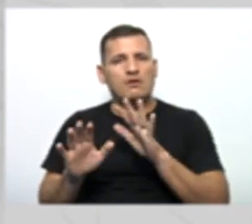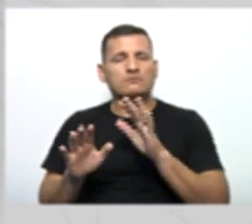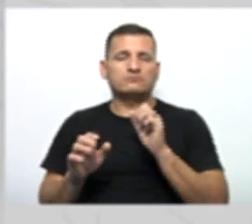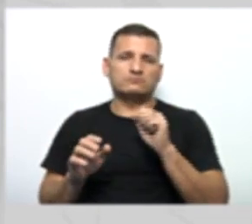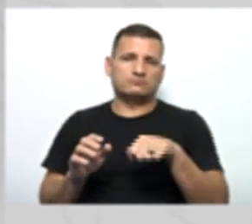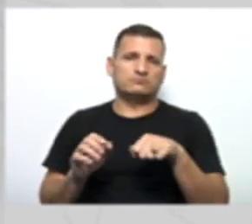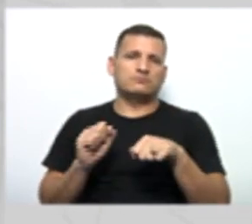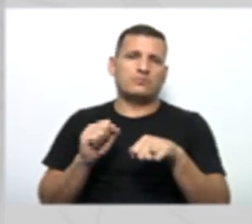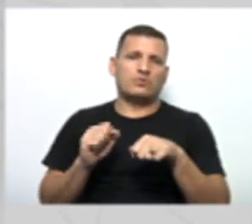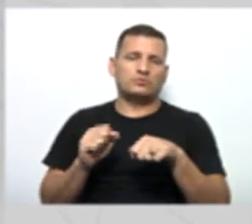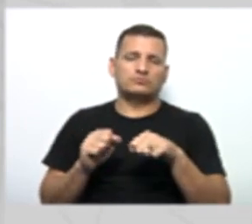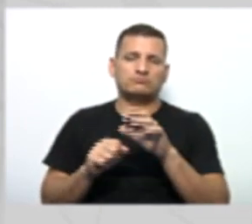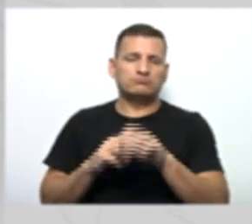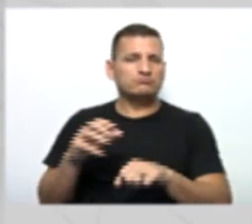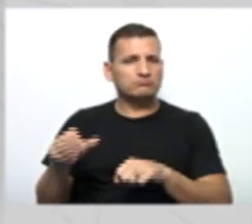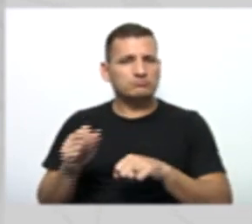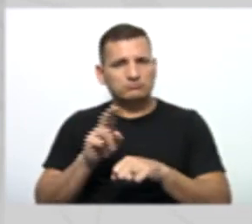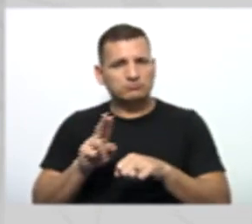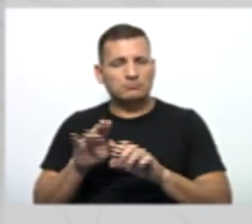eles racionalmente,